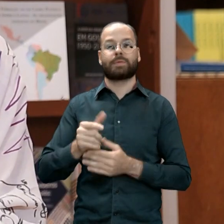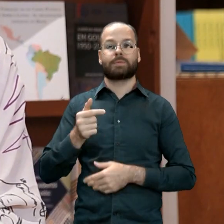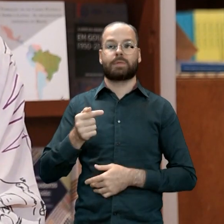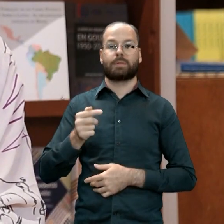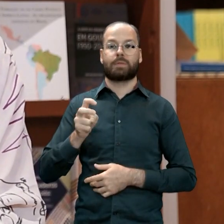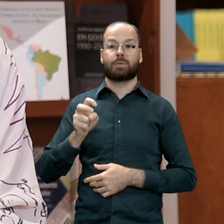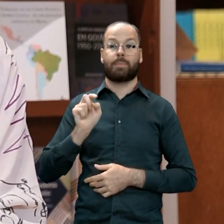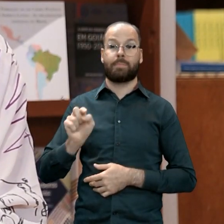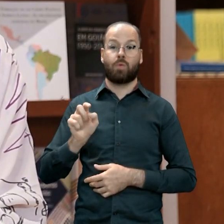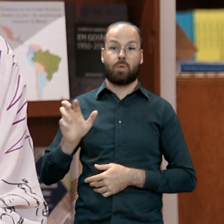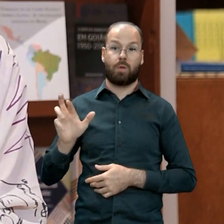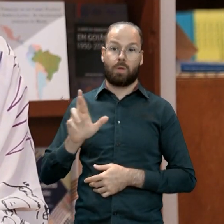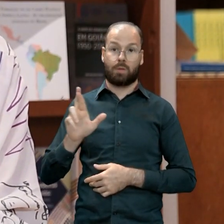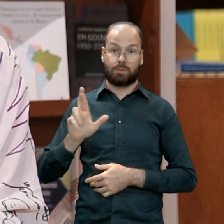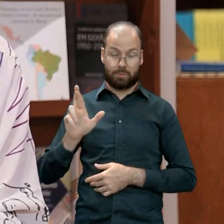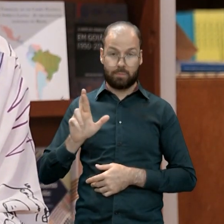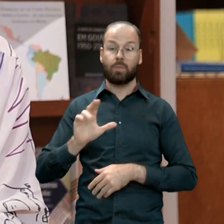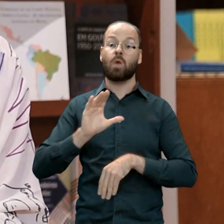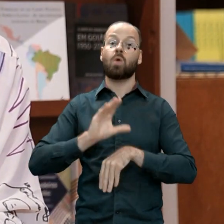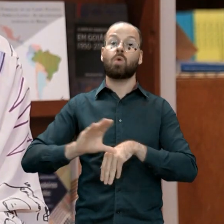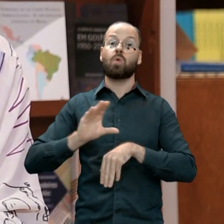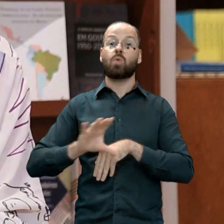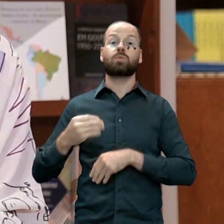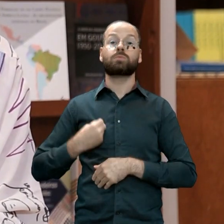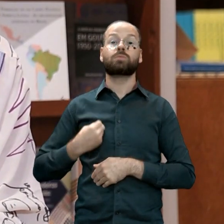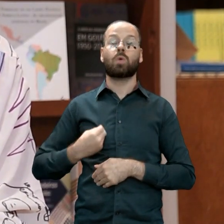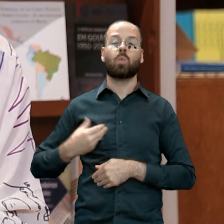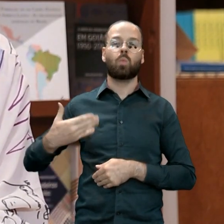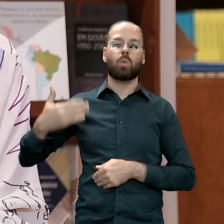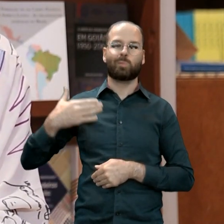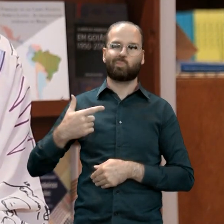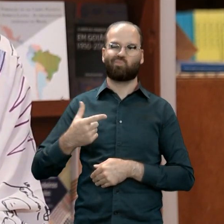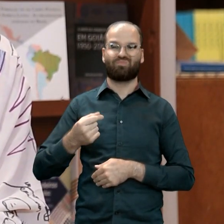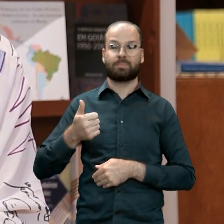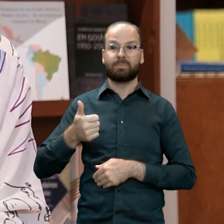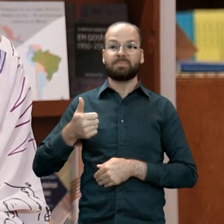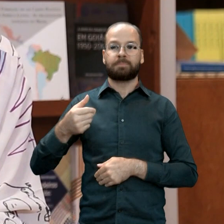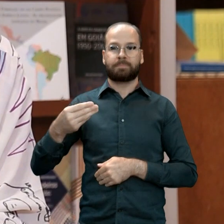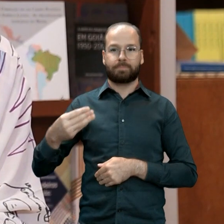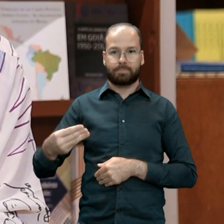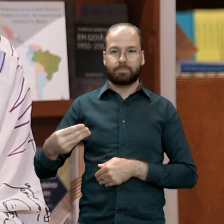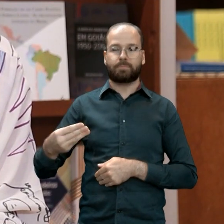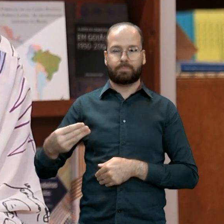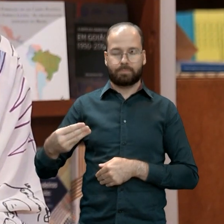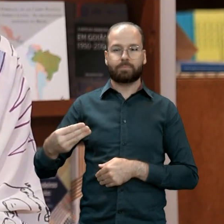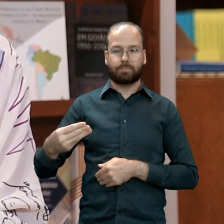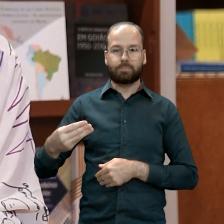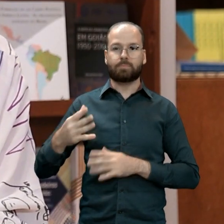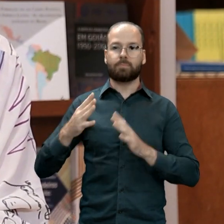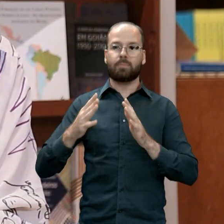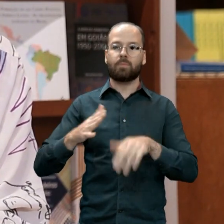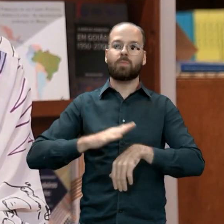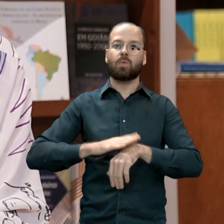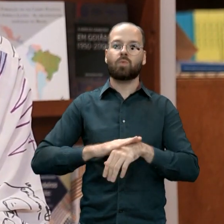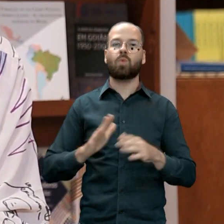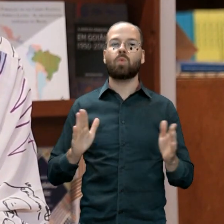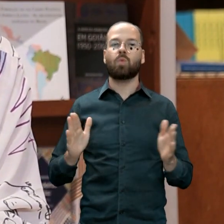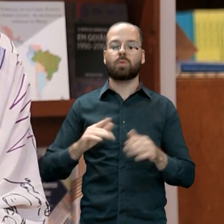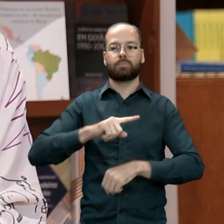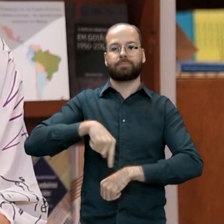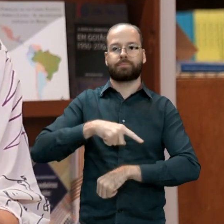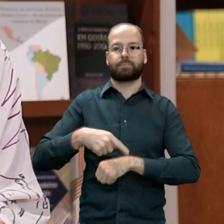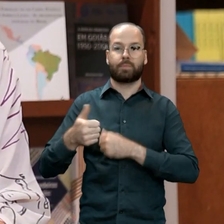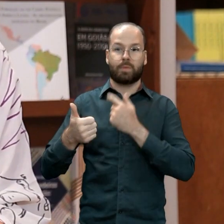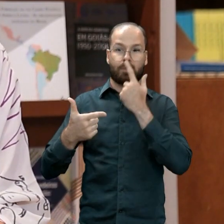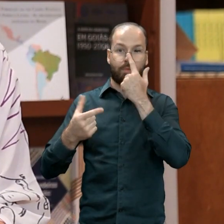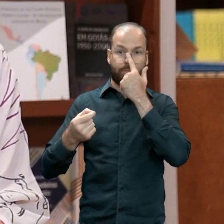75 mil. O curso foi realizado em 2013 e teve a duração de 120 horas.